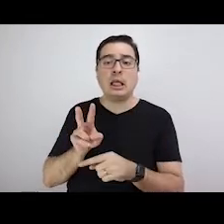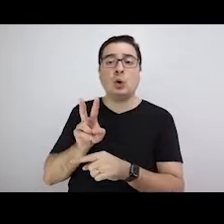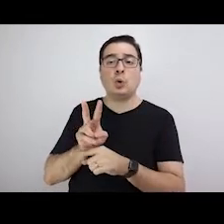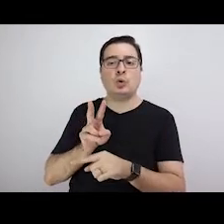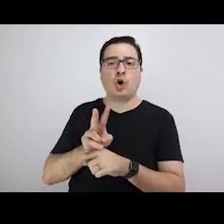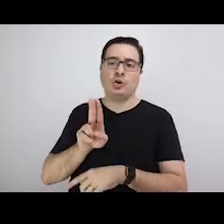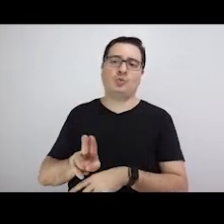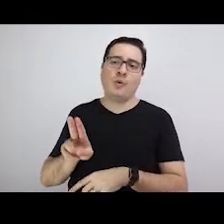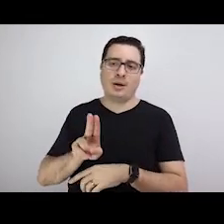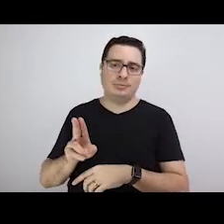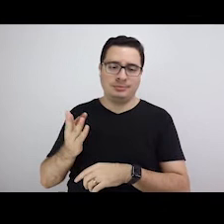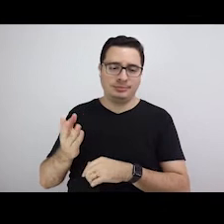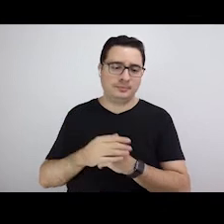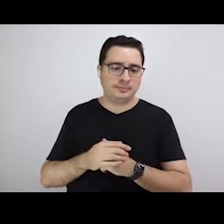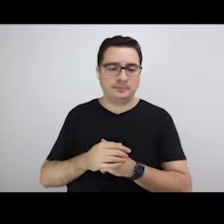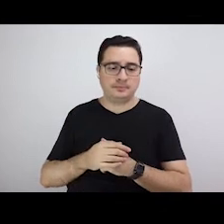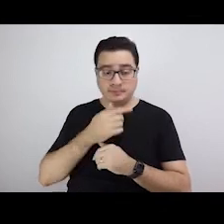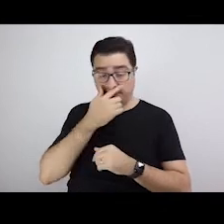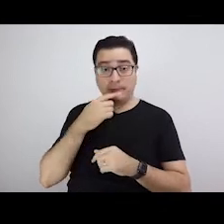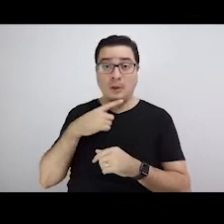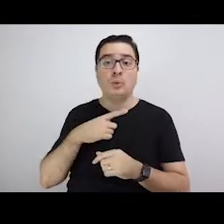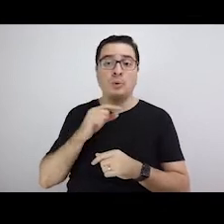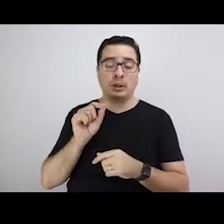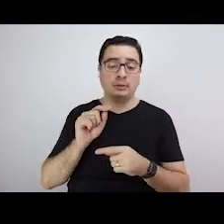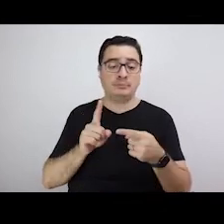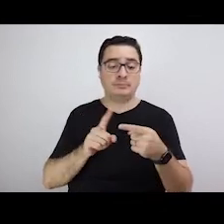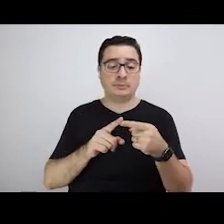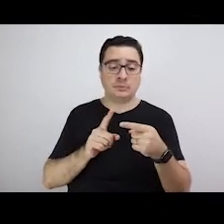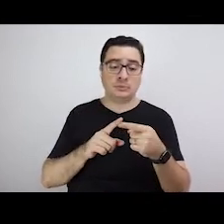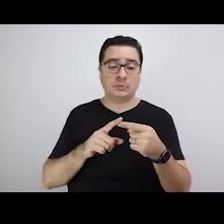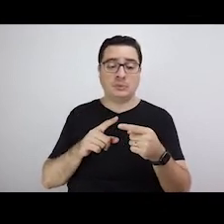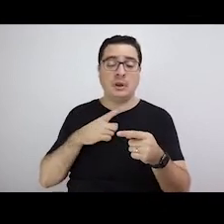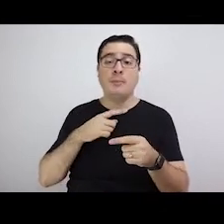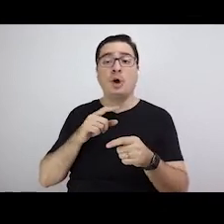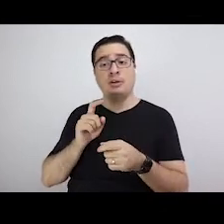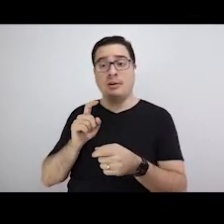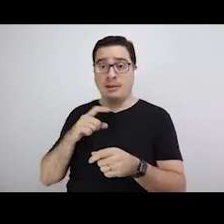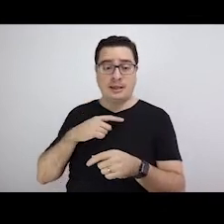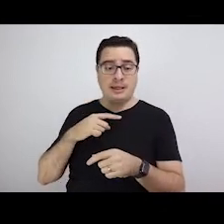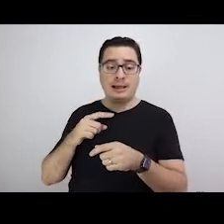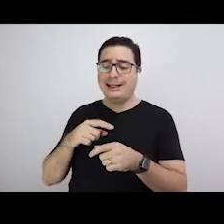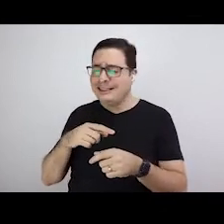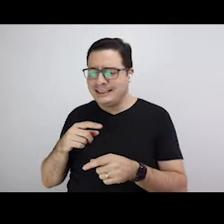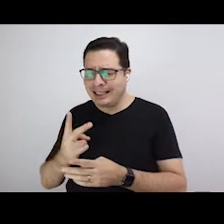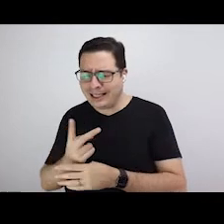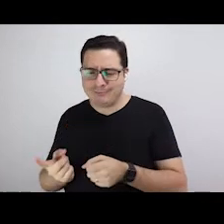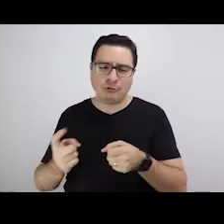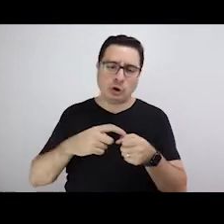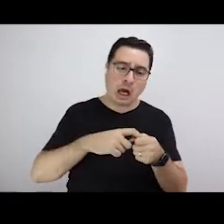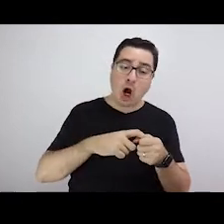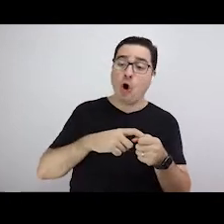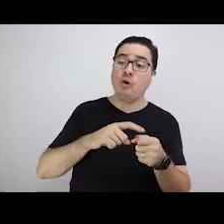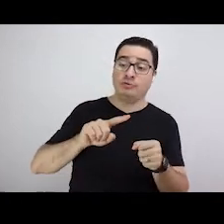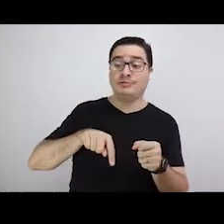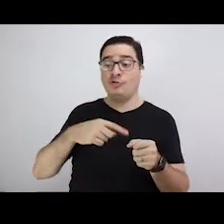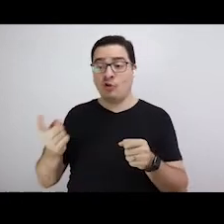usuário. Esses pontos são suportar desfazer e refazer, mostrar uma maneira clara de sair da